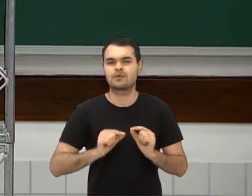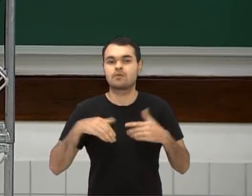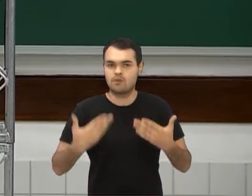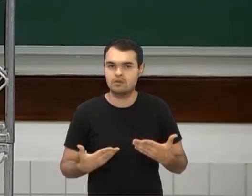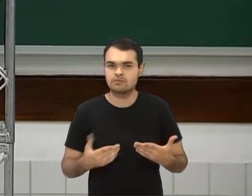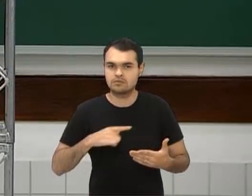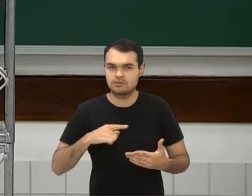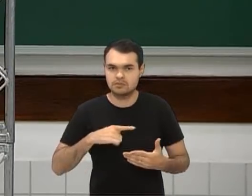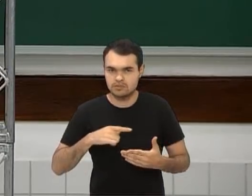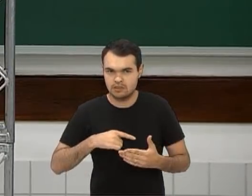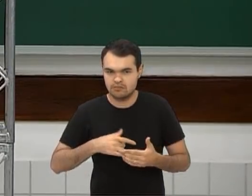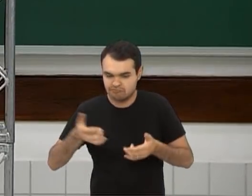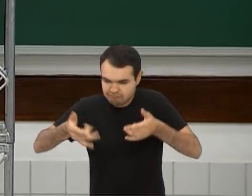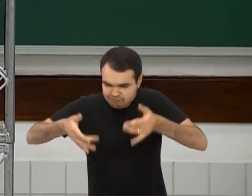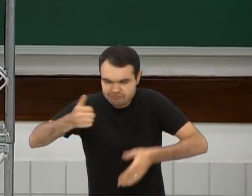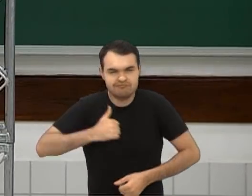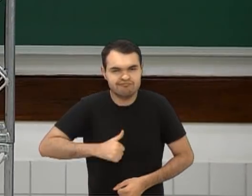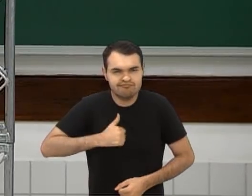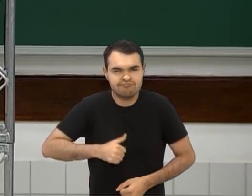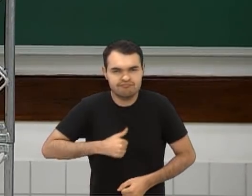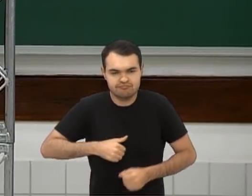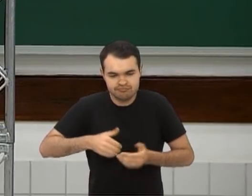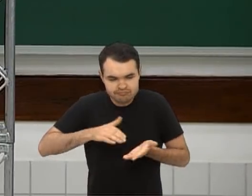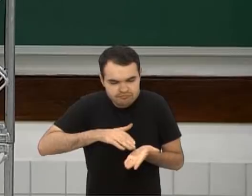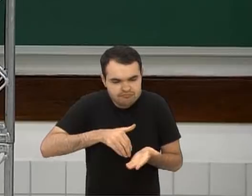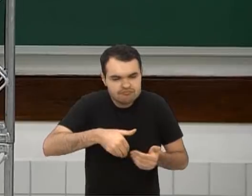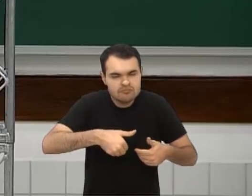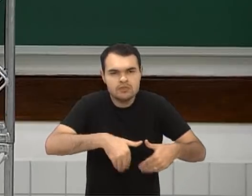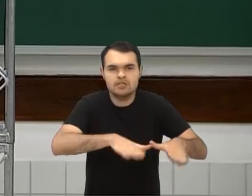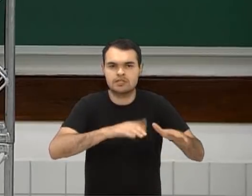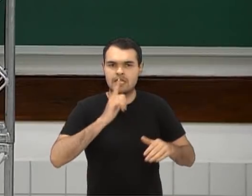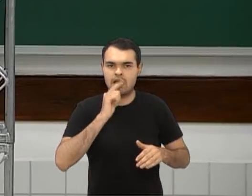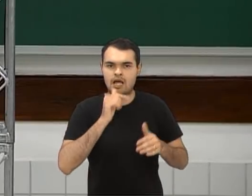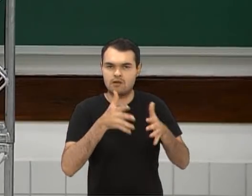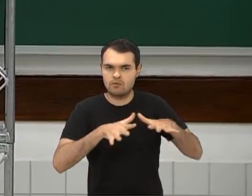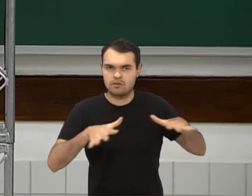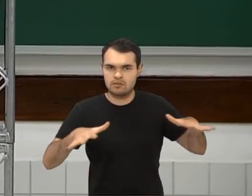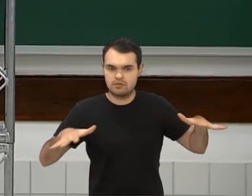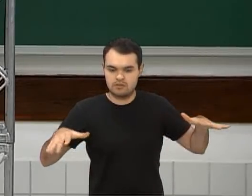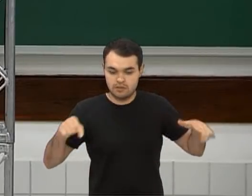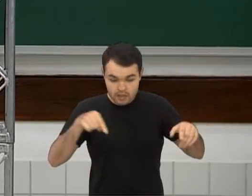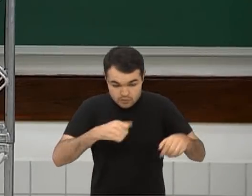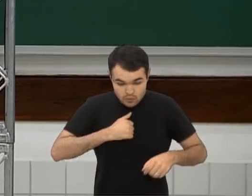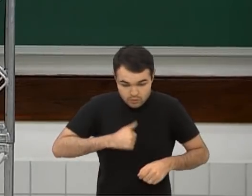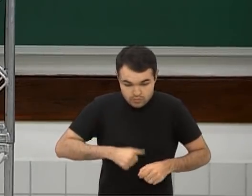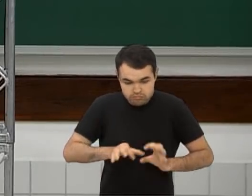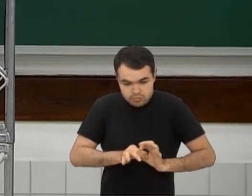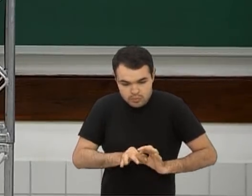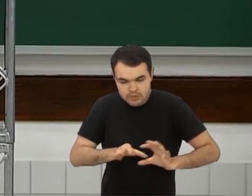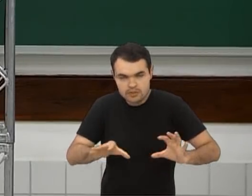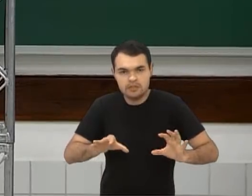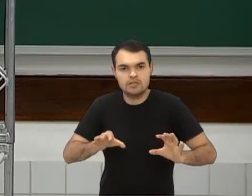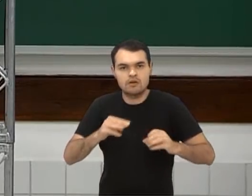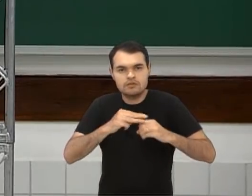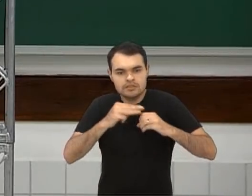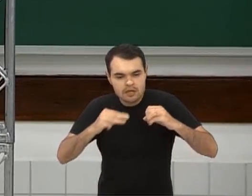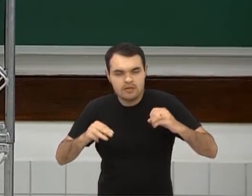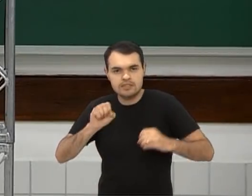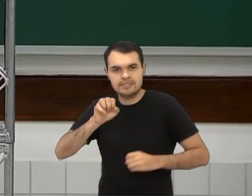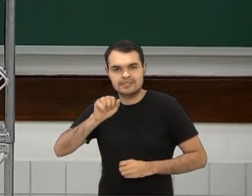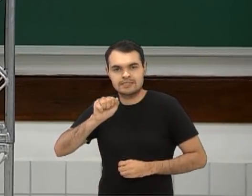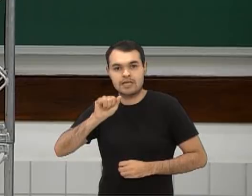no mesmo ambiente aquático. Nós acabamos de falar que se você liberar esgoto demais, as algas se reproduzem demais e viram um